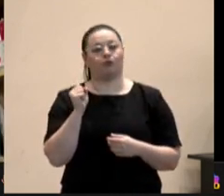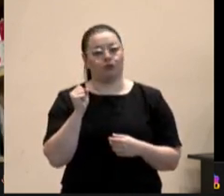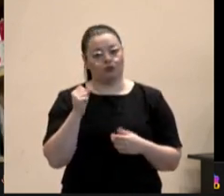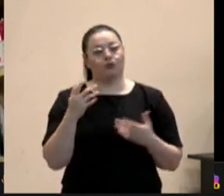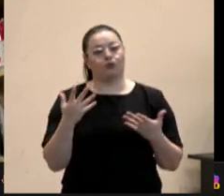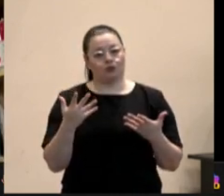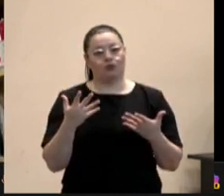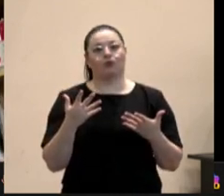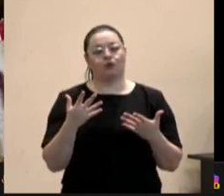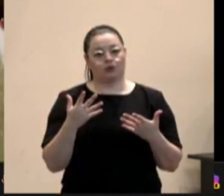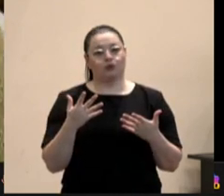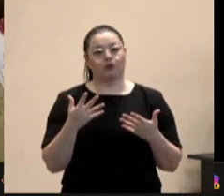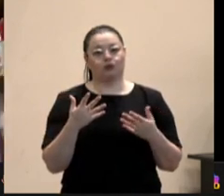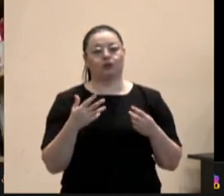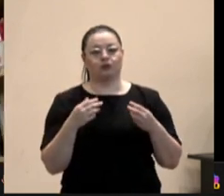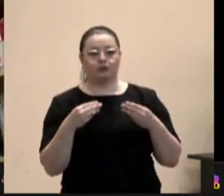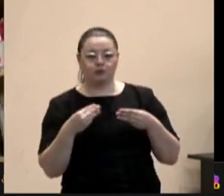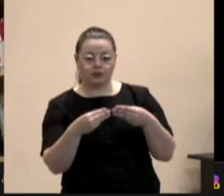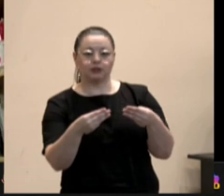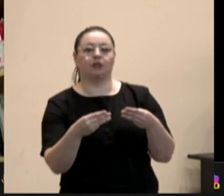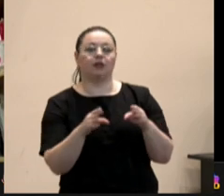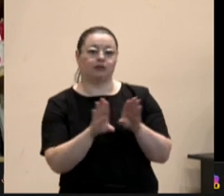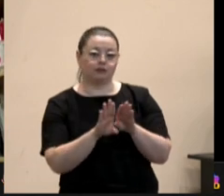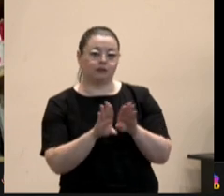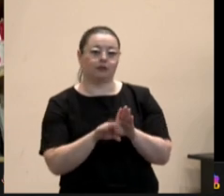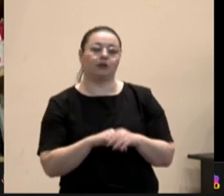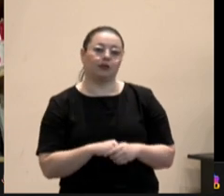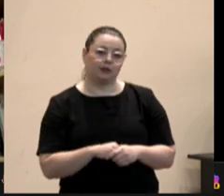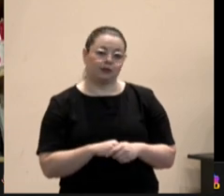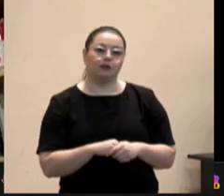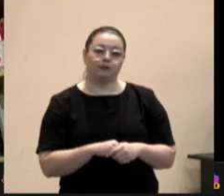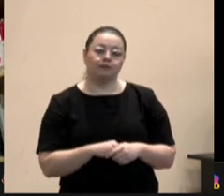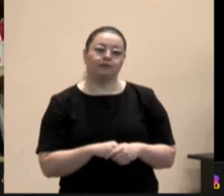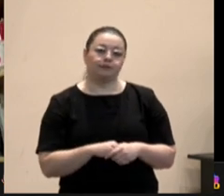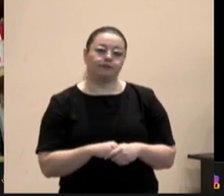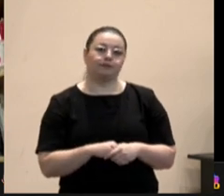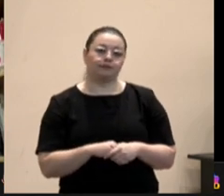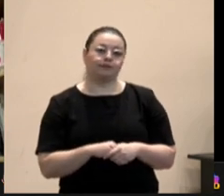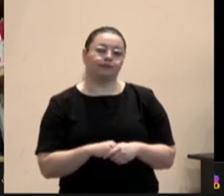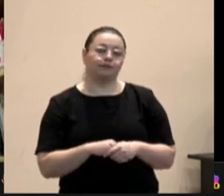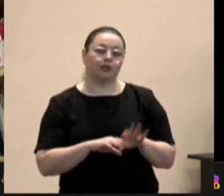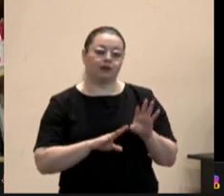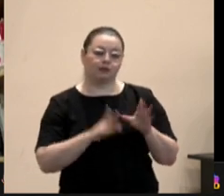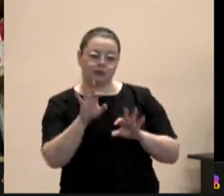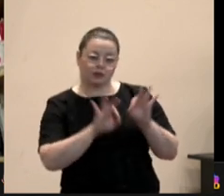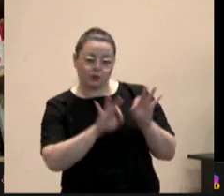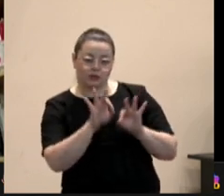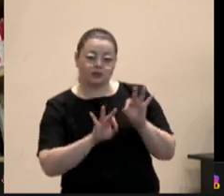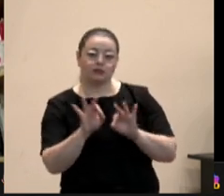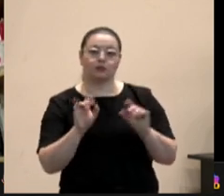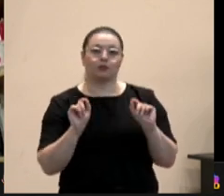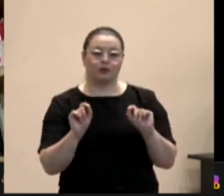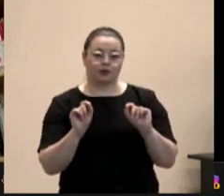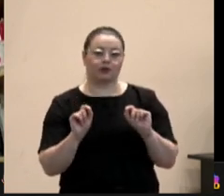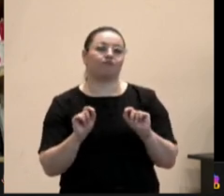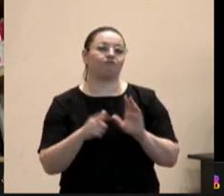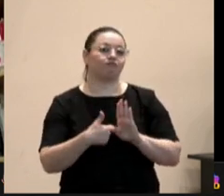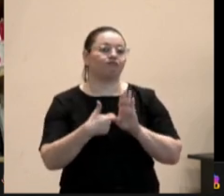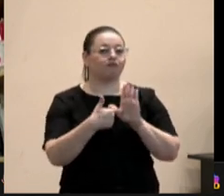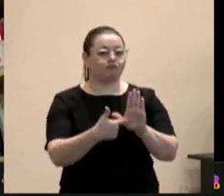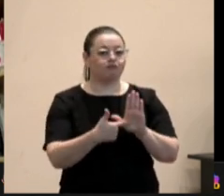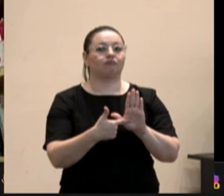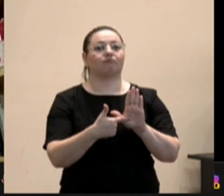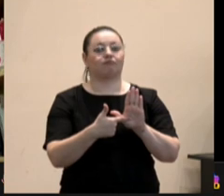e eu não discordo da preocupação, de trazer para